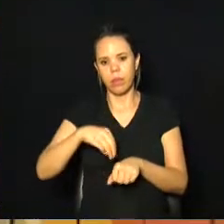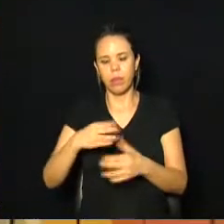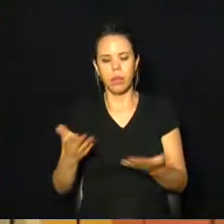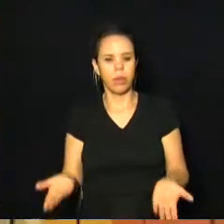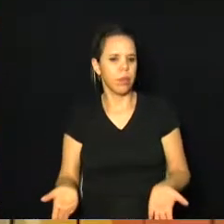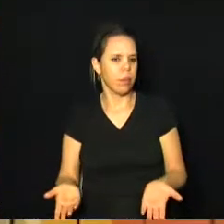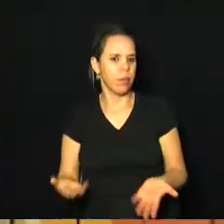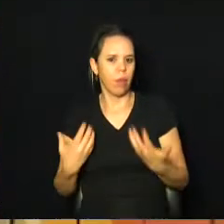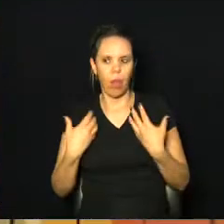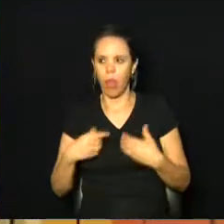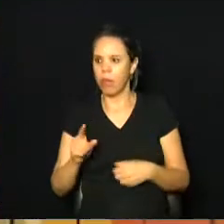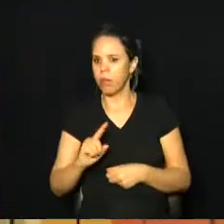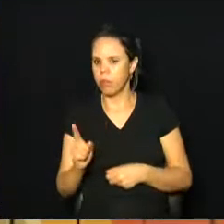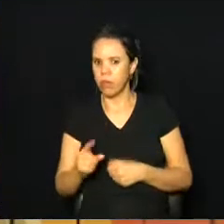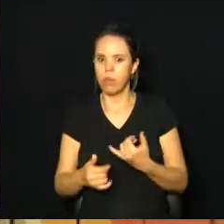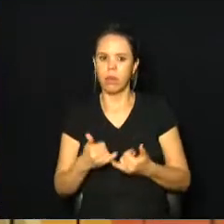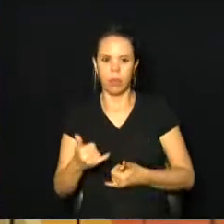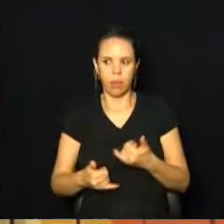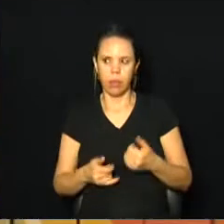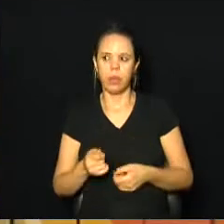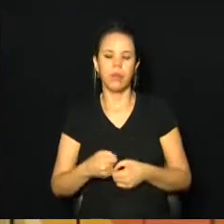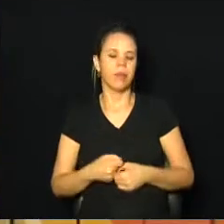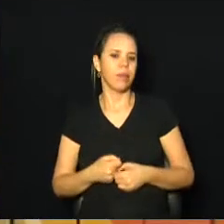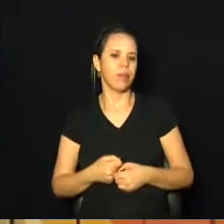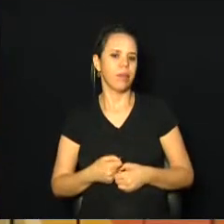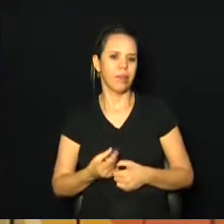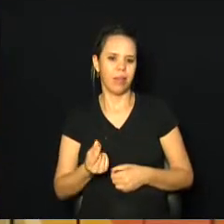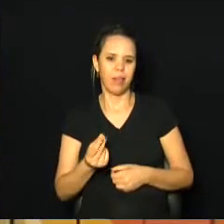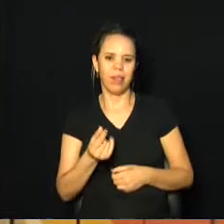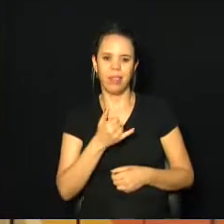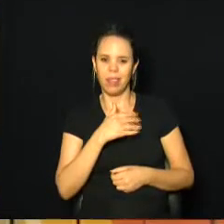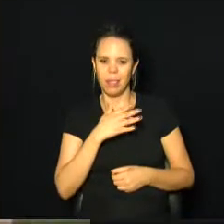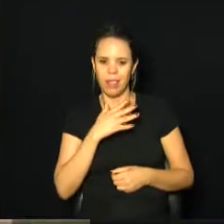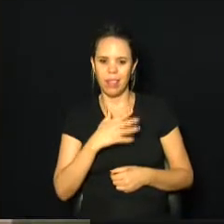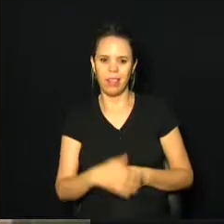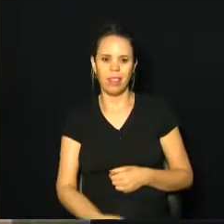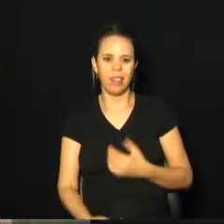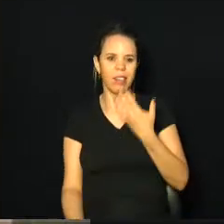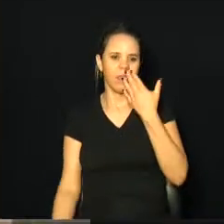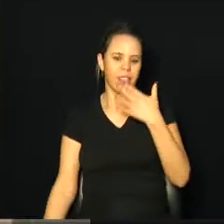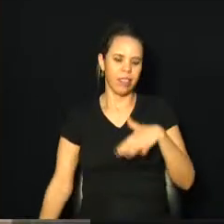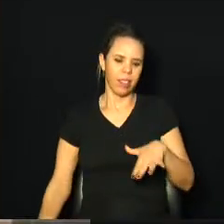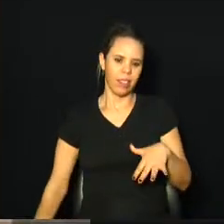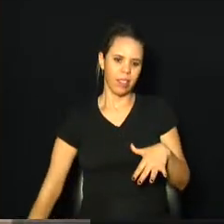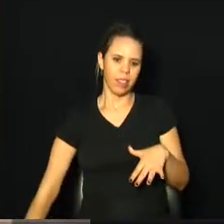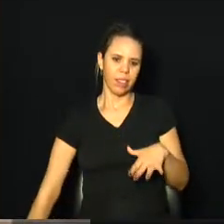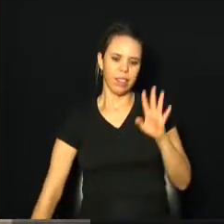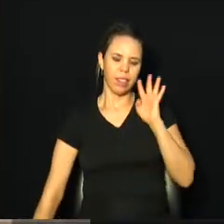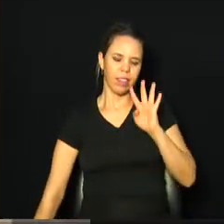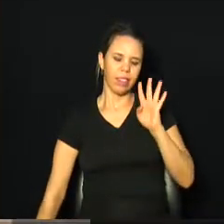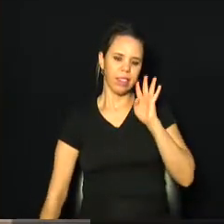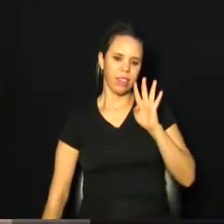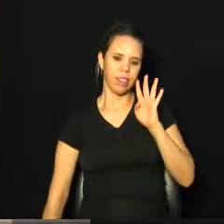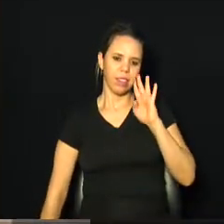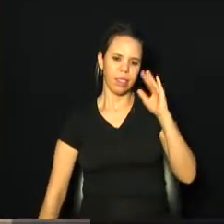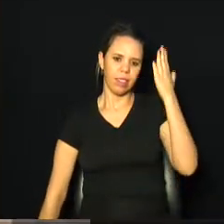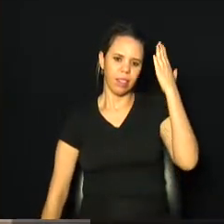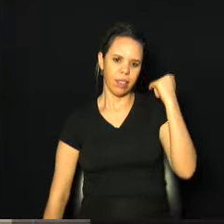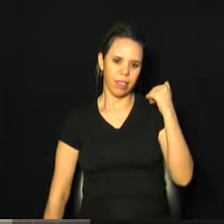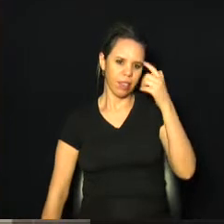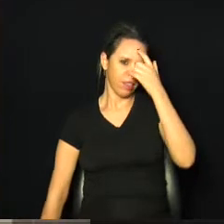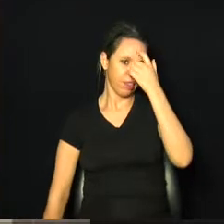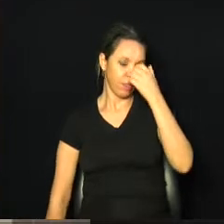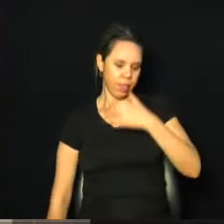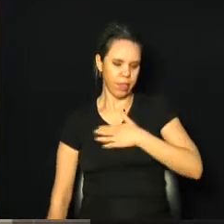não cansava. Eu falei, eu sei que bateria Duracell realmente da criançada, né? Isso é muito legal, porque eu sei que pegar o gosto